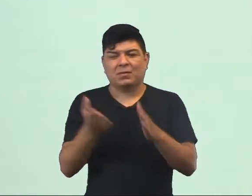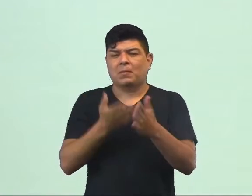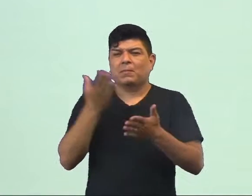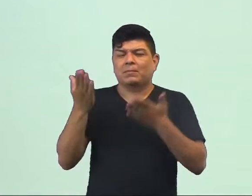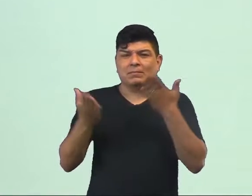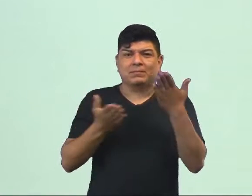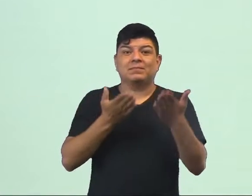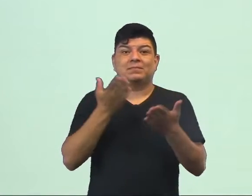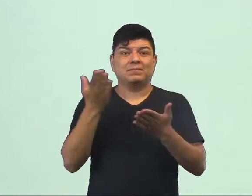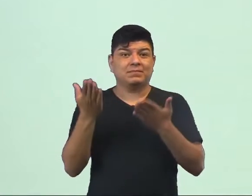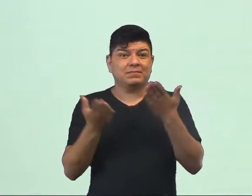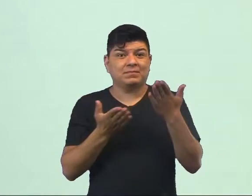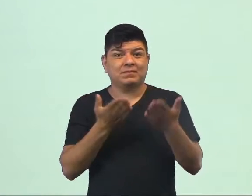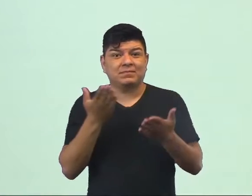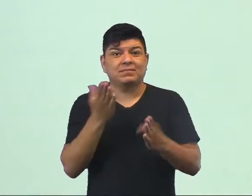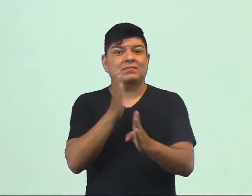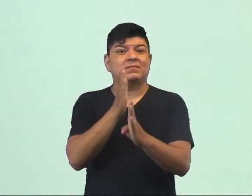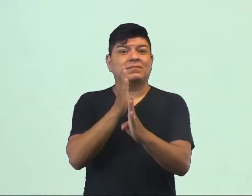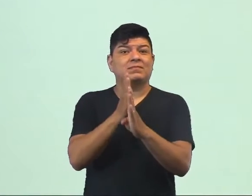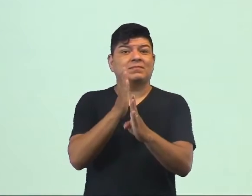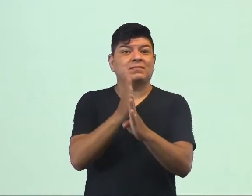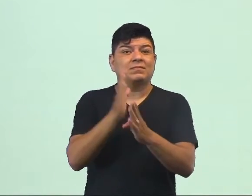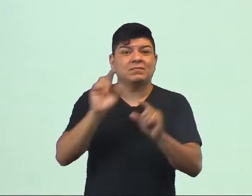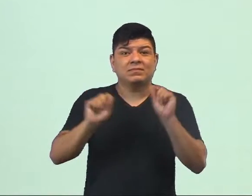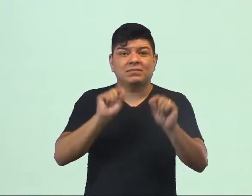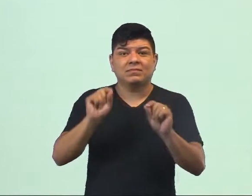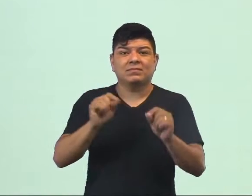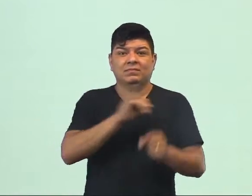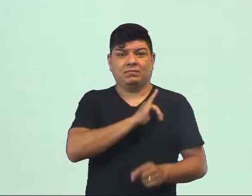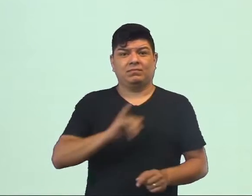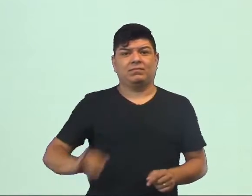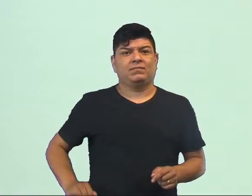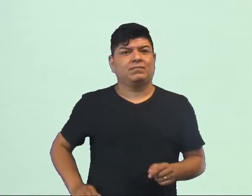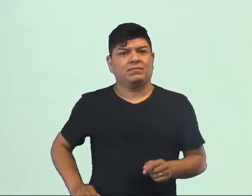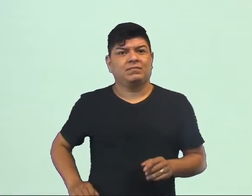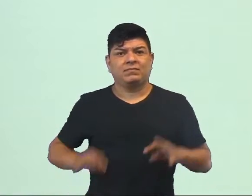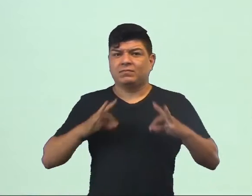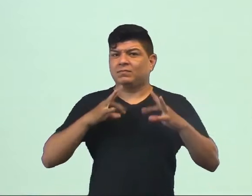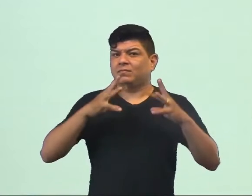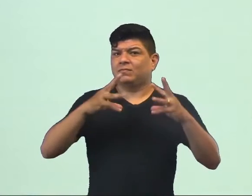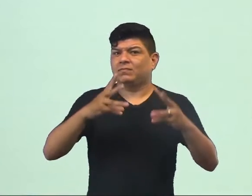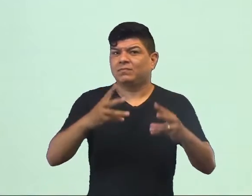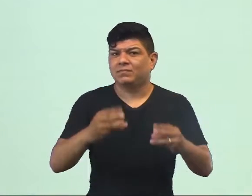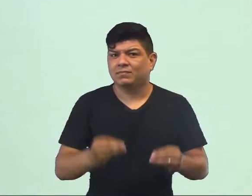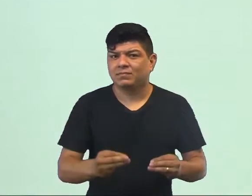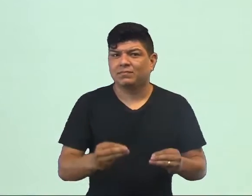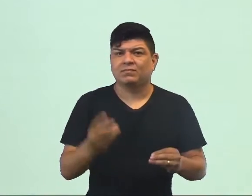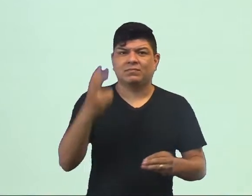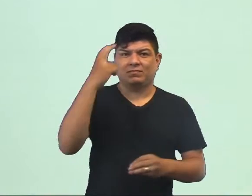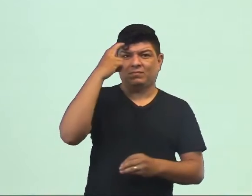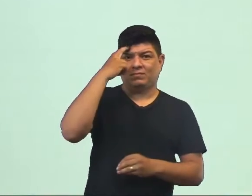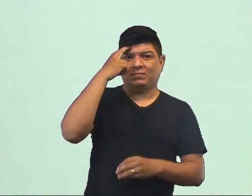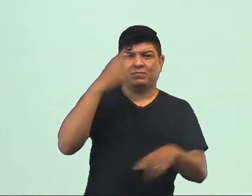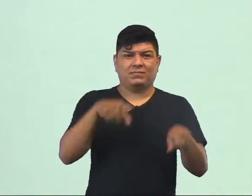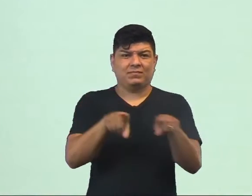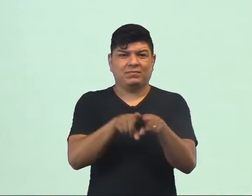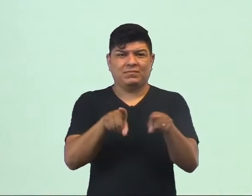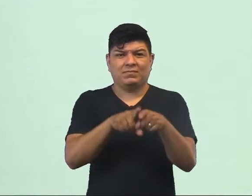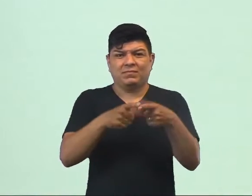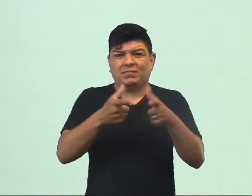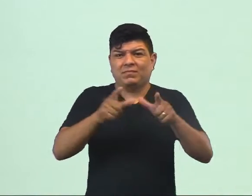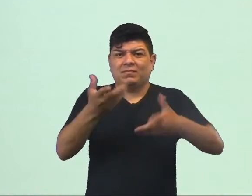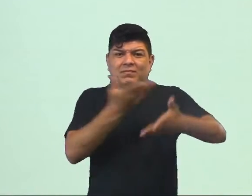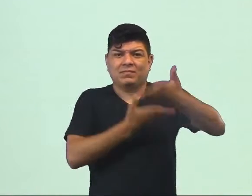né? Por conta dos seus impérios, por conta de toda a sua cultura, toda a sua